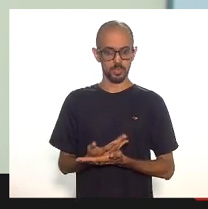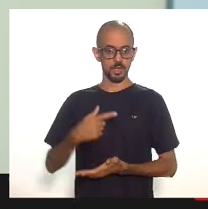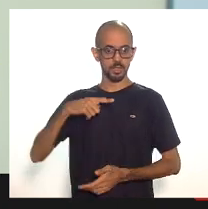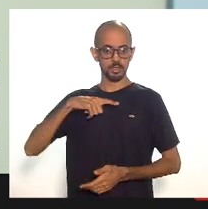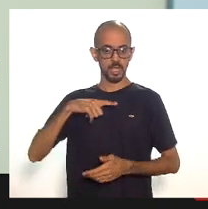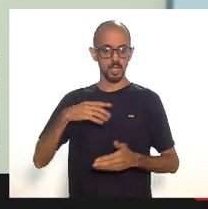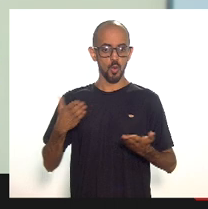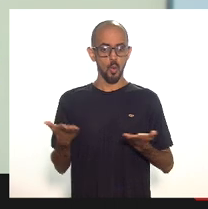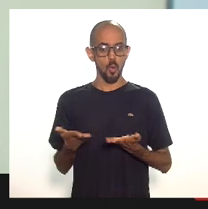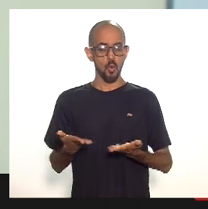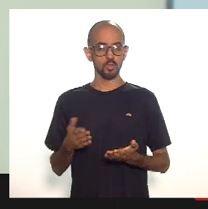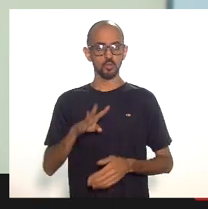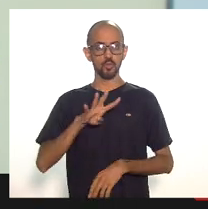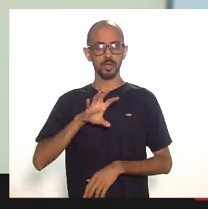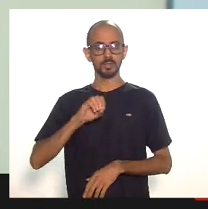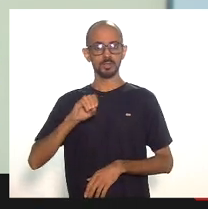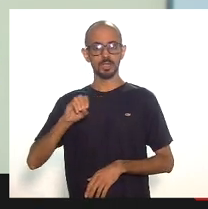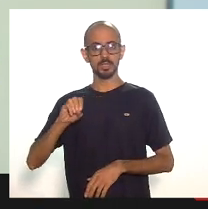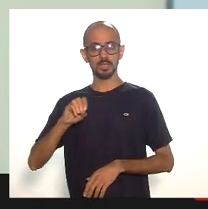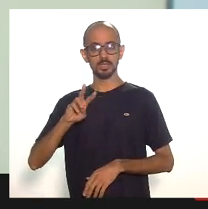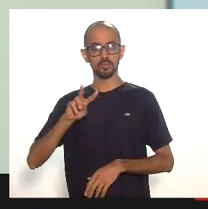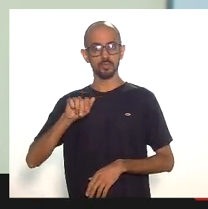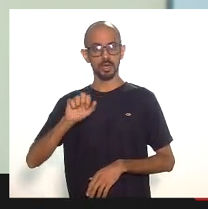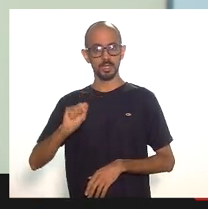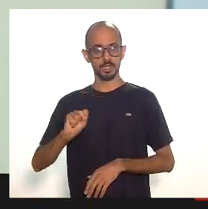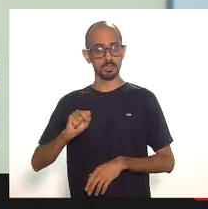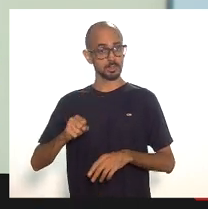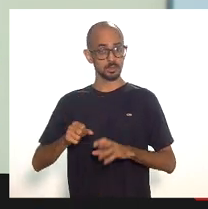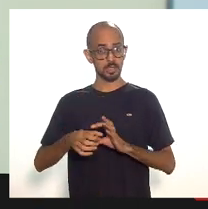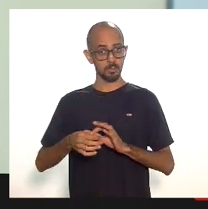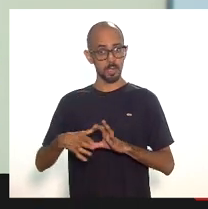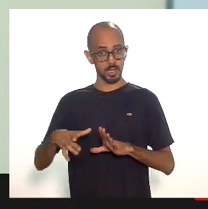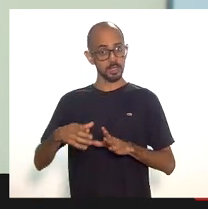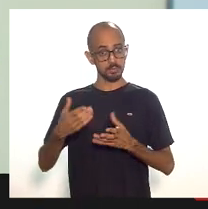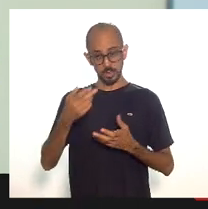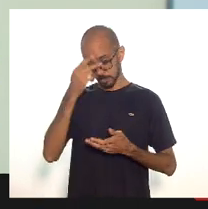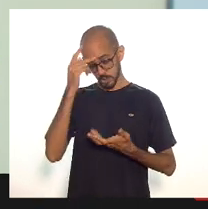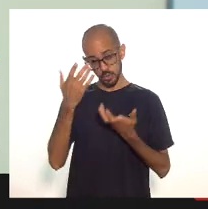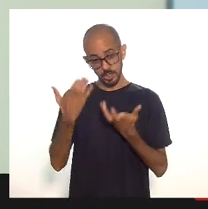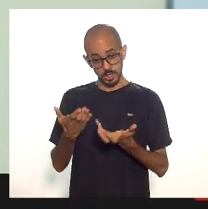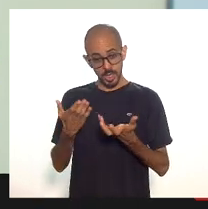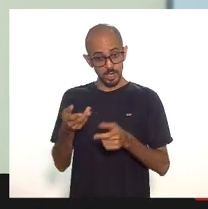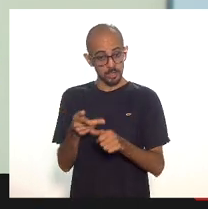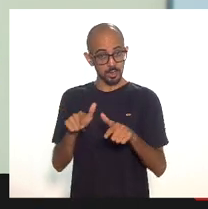Existem hoje 400 vagas abertas. Aqueles que quiserem trabalhar,